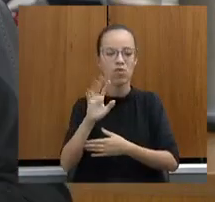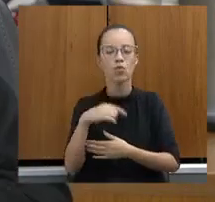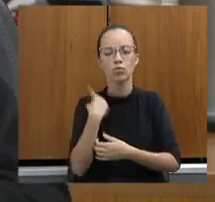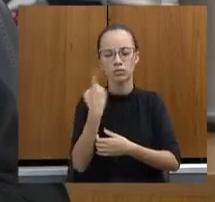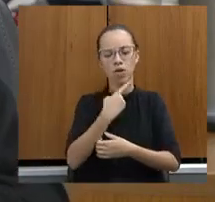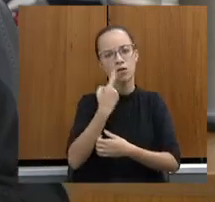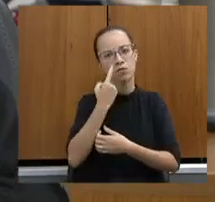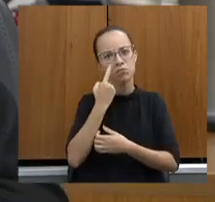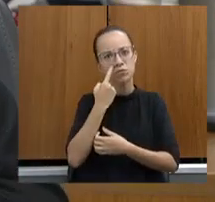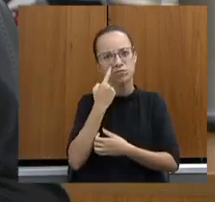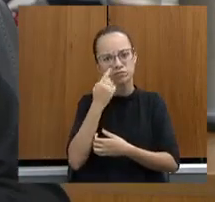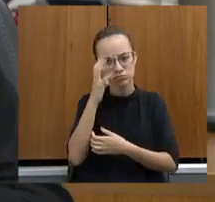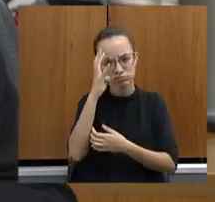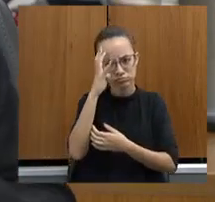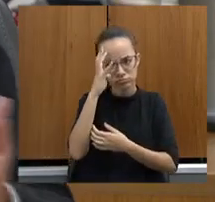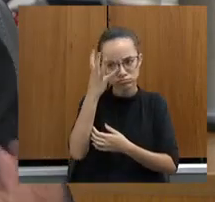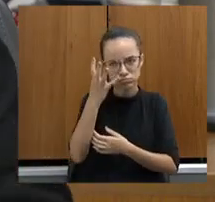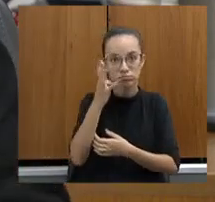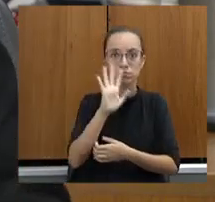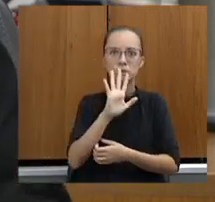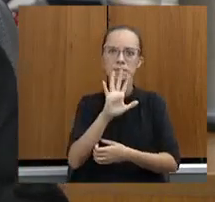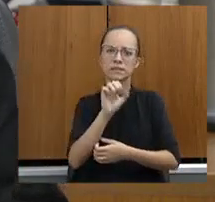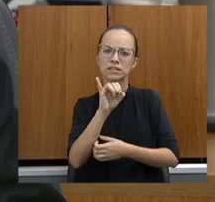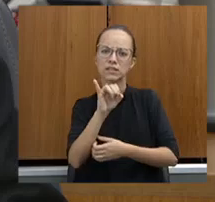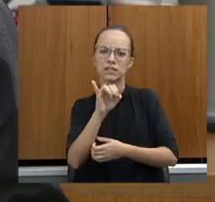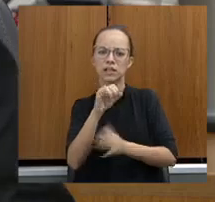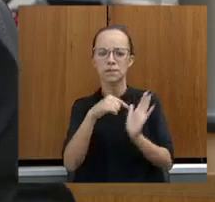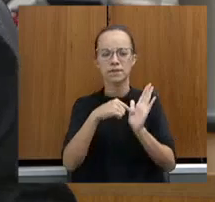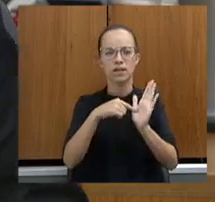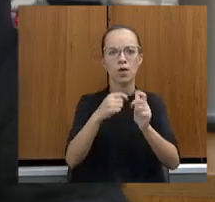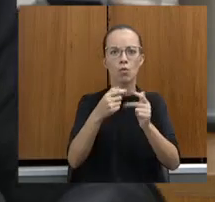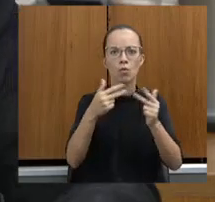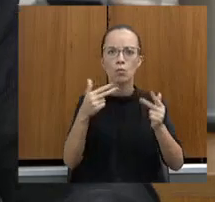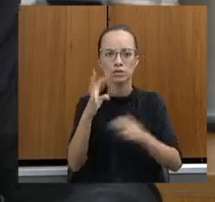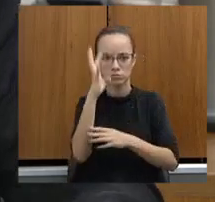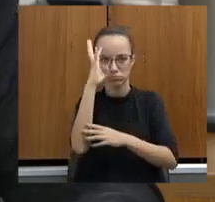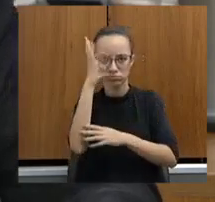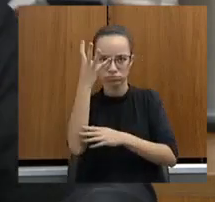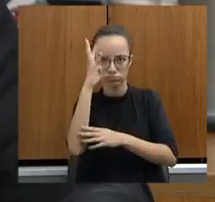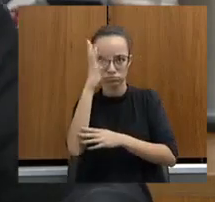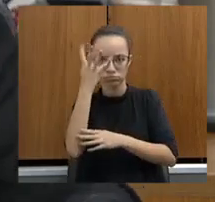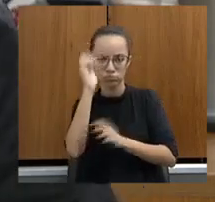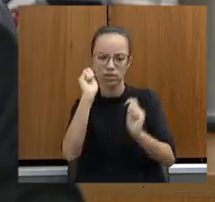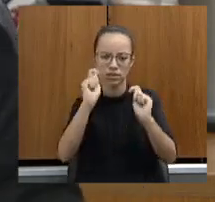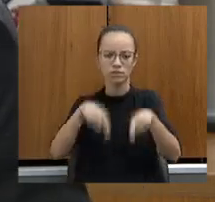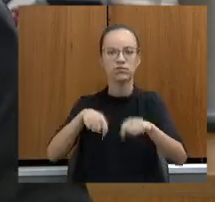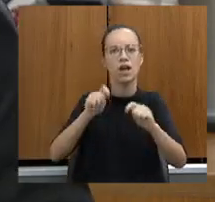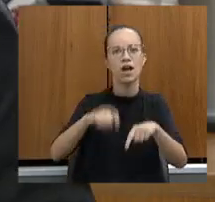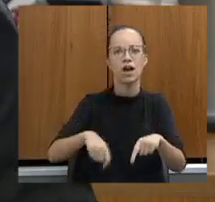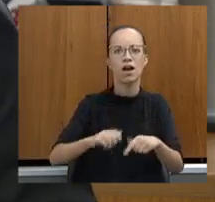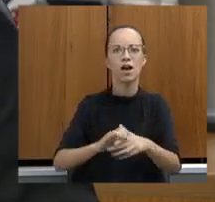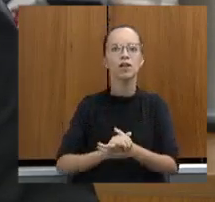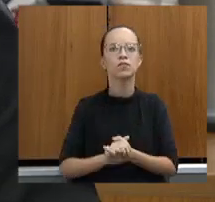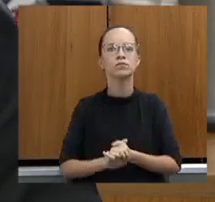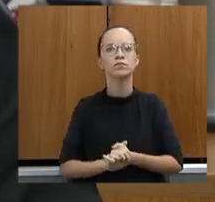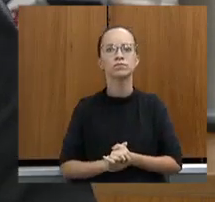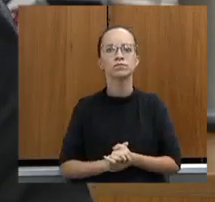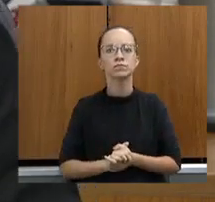enxerga essa solução Mas se for apresentada também soluções que são viáveis né